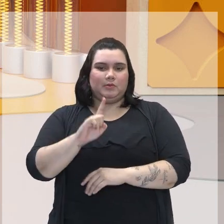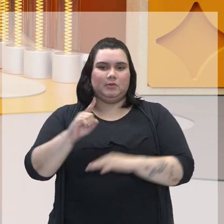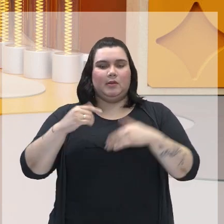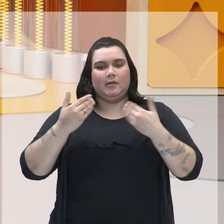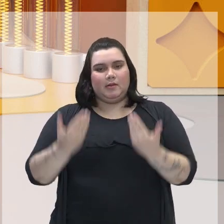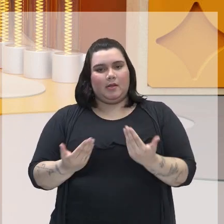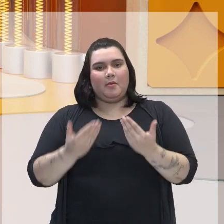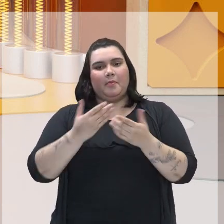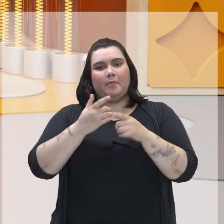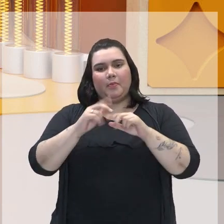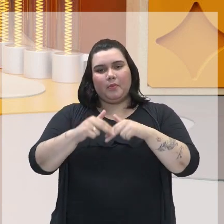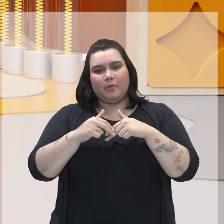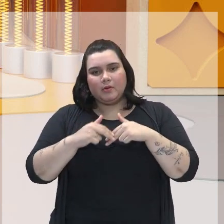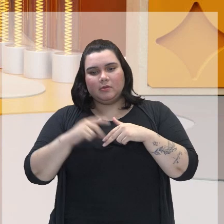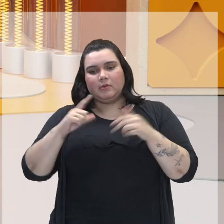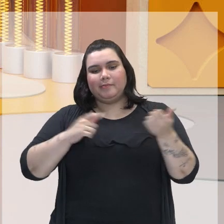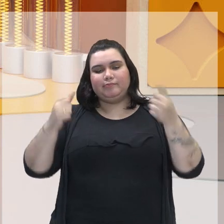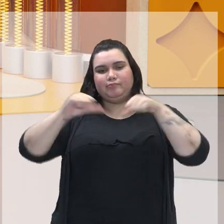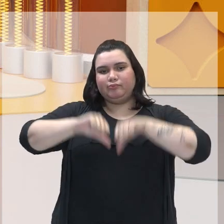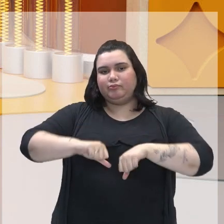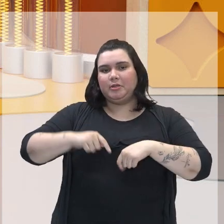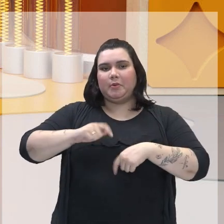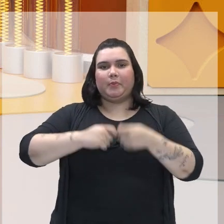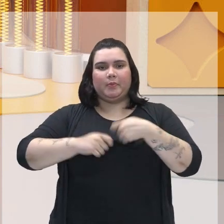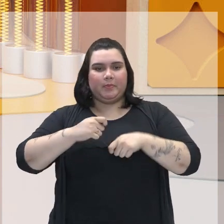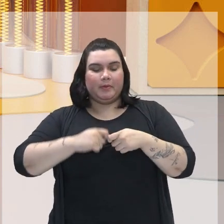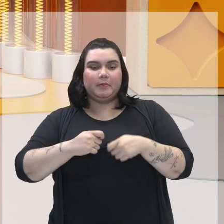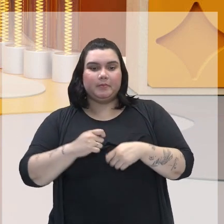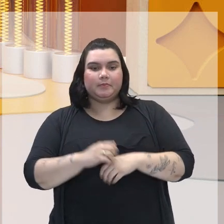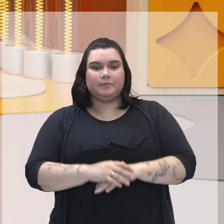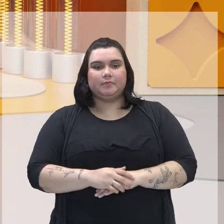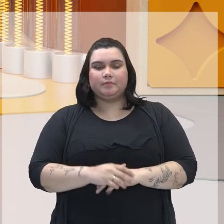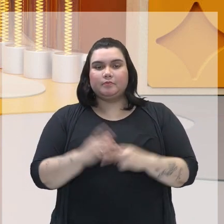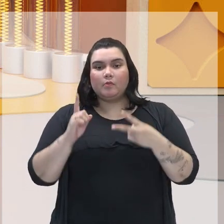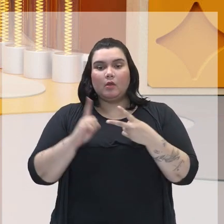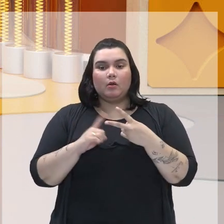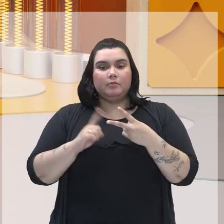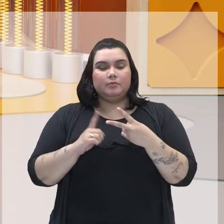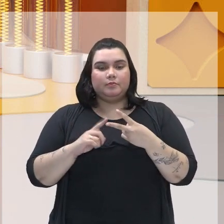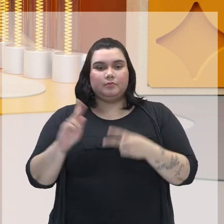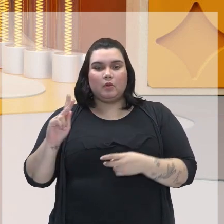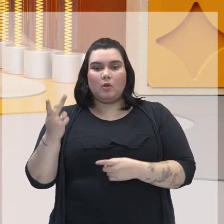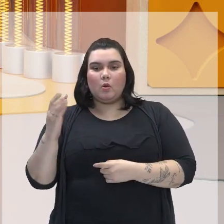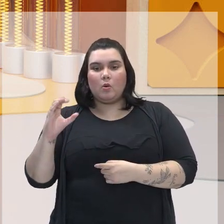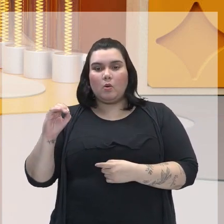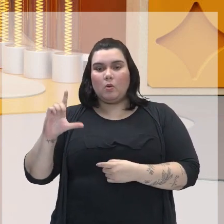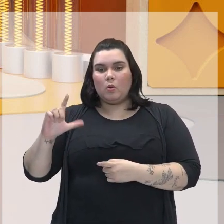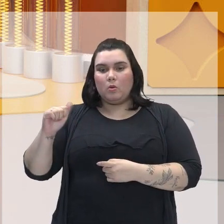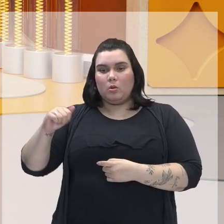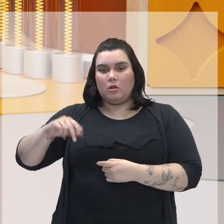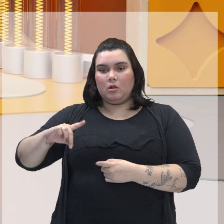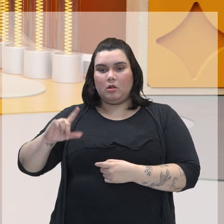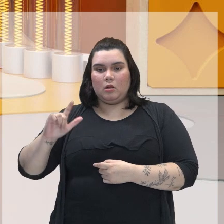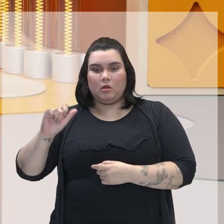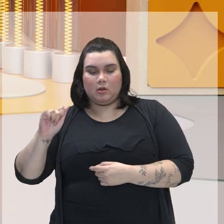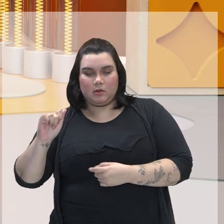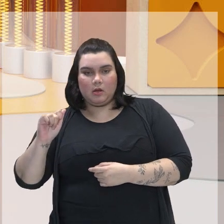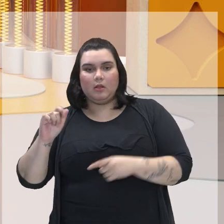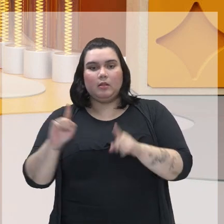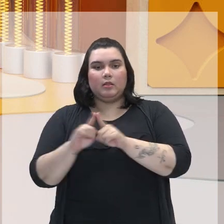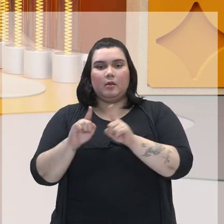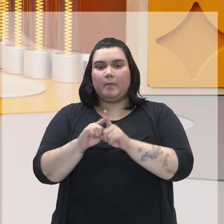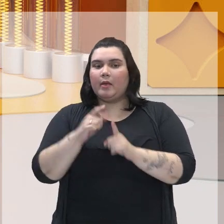que levou ao processo de declínio dessa economia. Segundo ponto aí, ó, Holanda e Inglaterra passaram a produzir látex